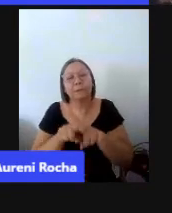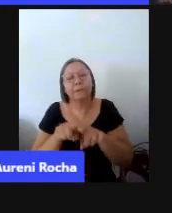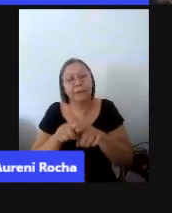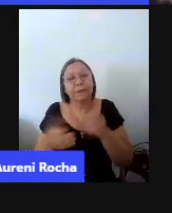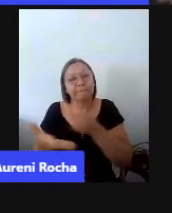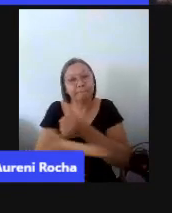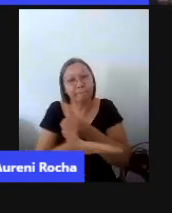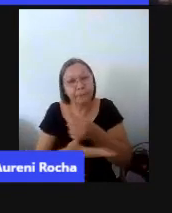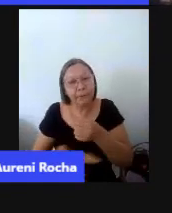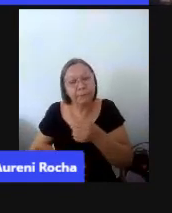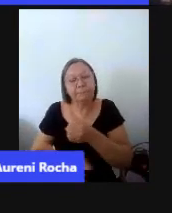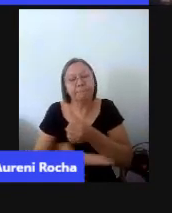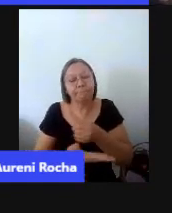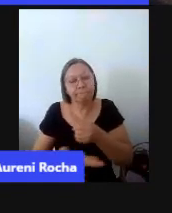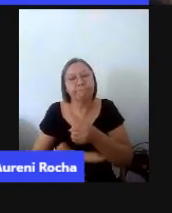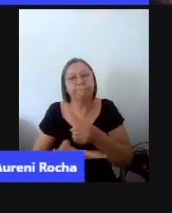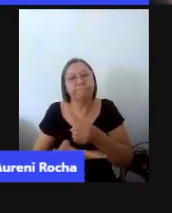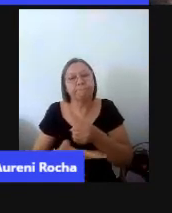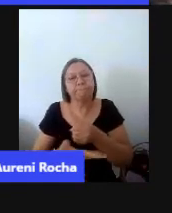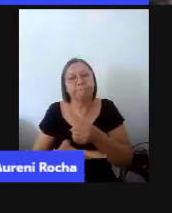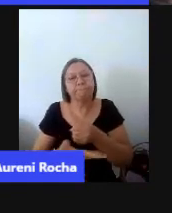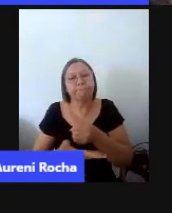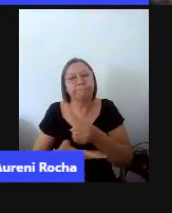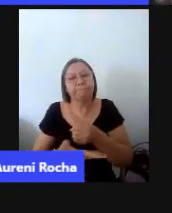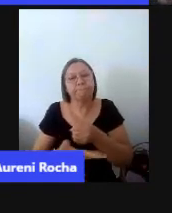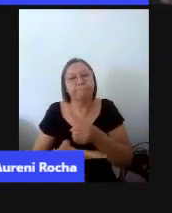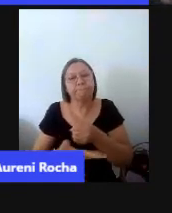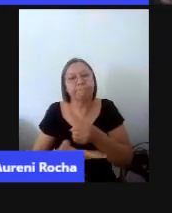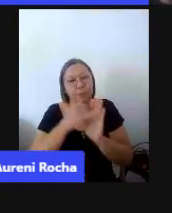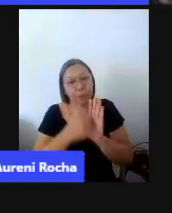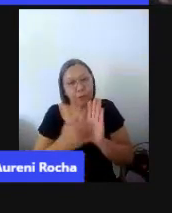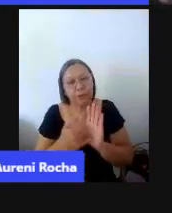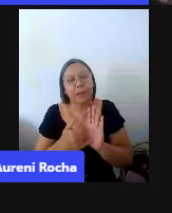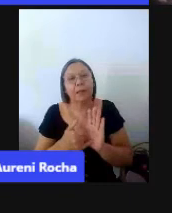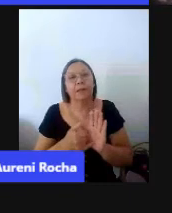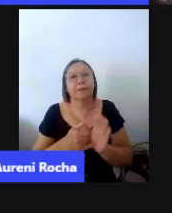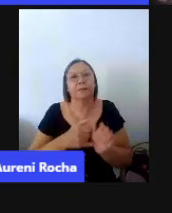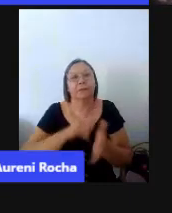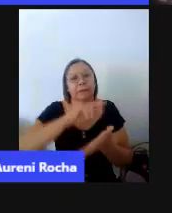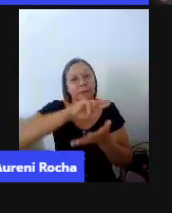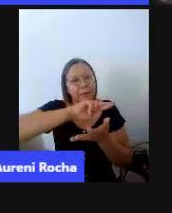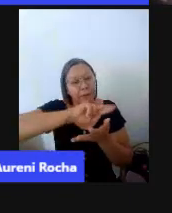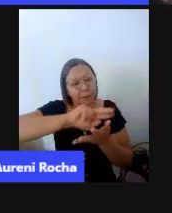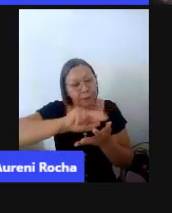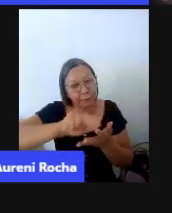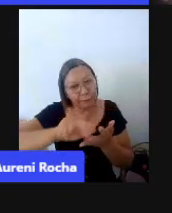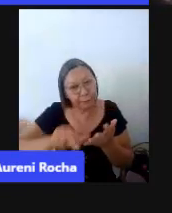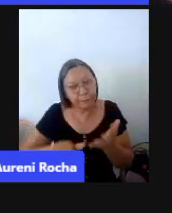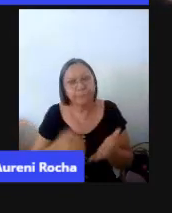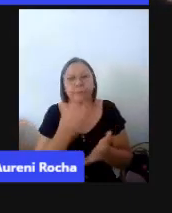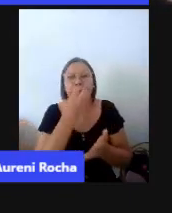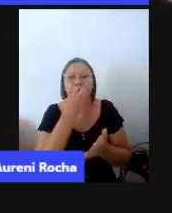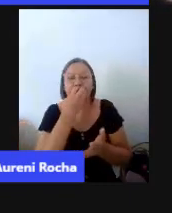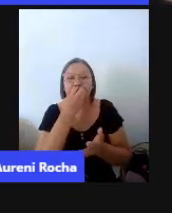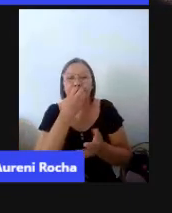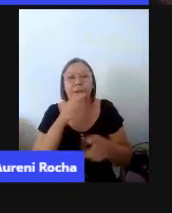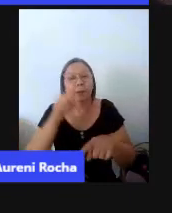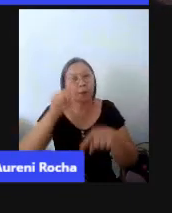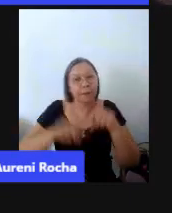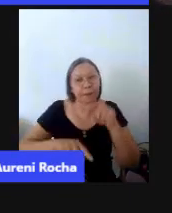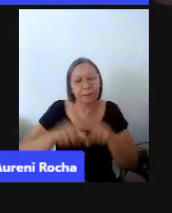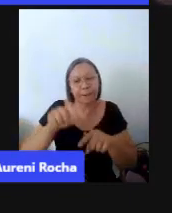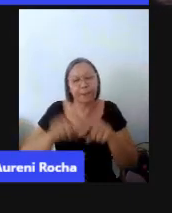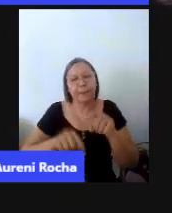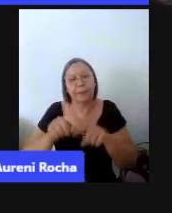um pouco mais, né, sobre os projetos, sobre as espécies. Também pode ser utilizado como material de apoio aí para as atividades que